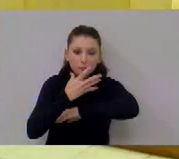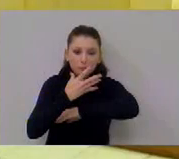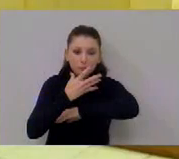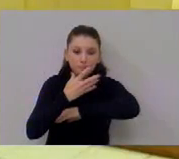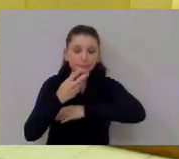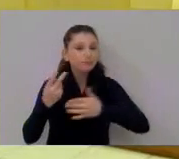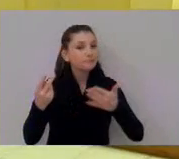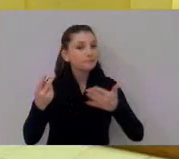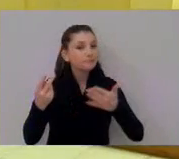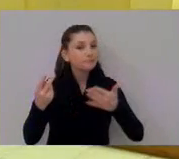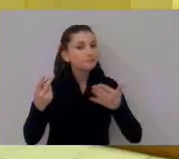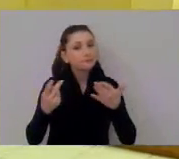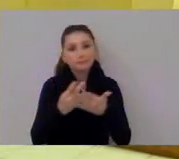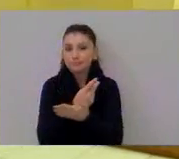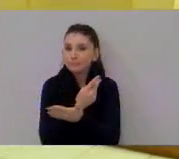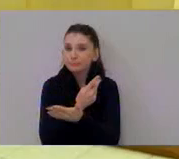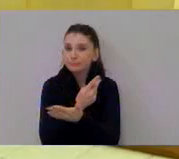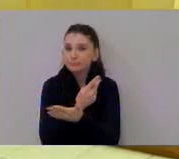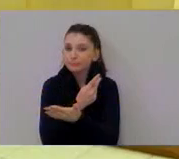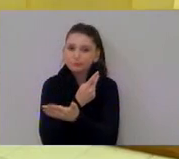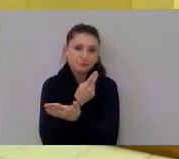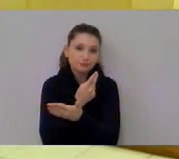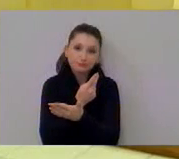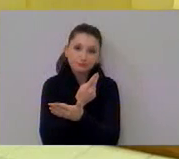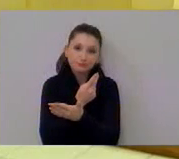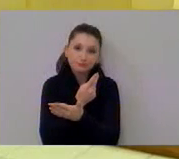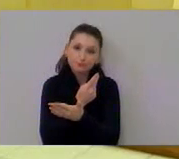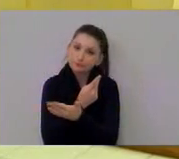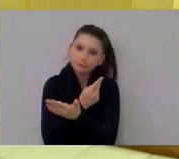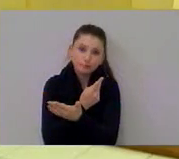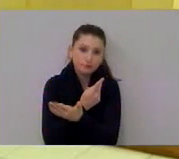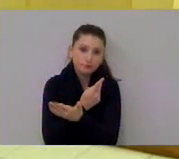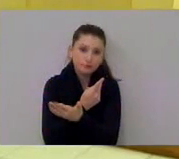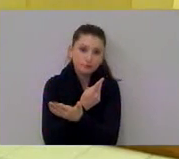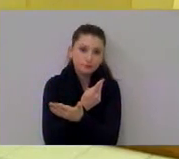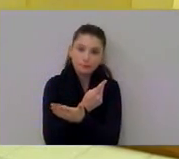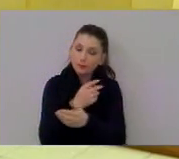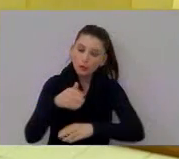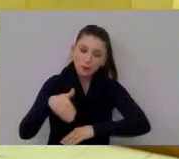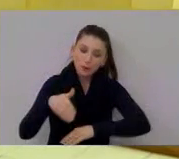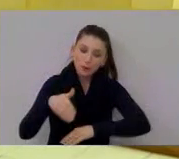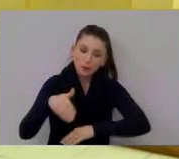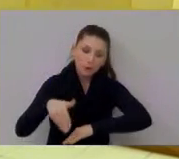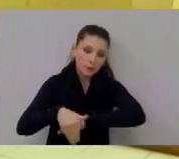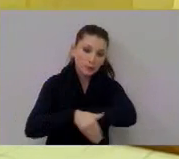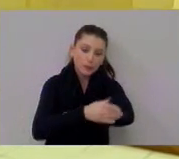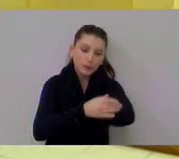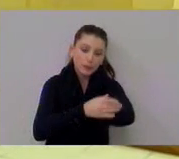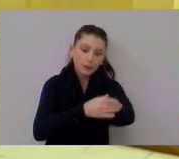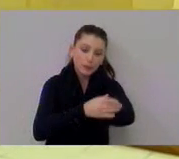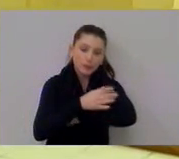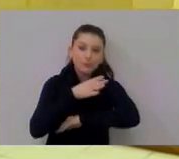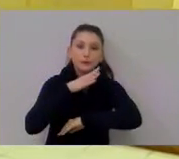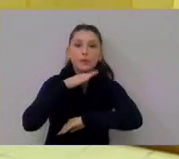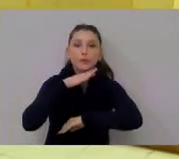Conforme as fotos, a rua Virgínio Conte.